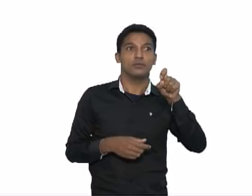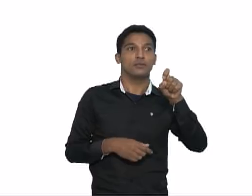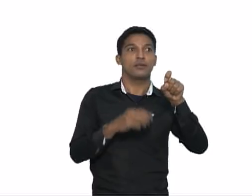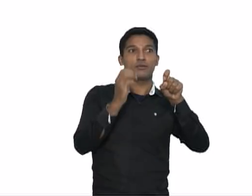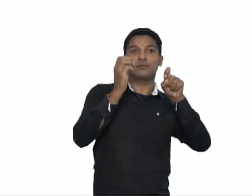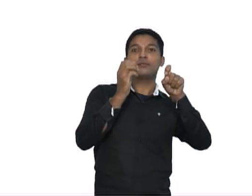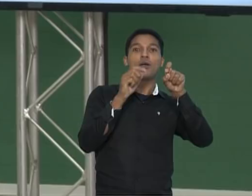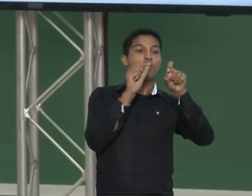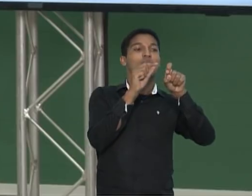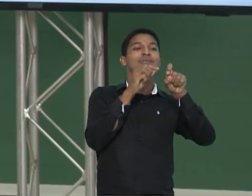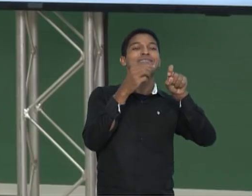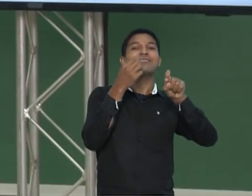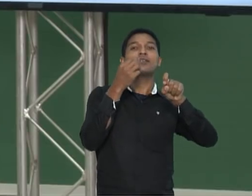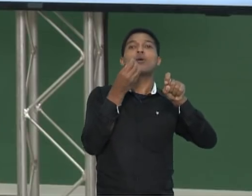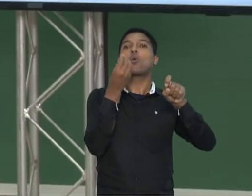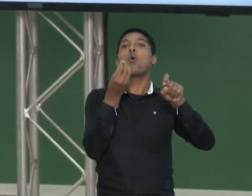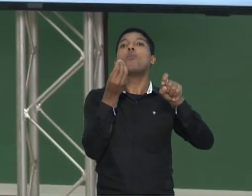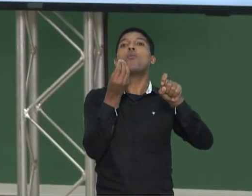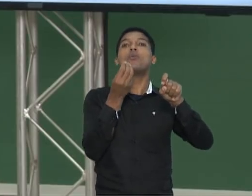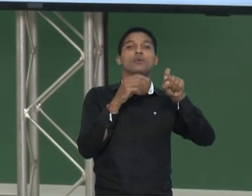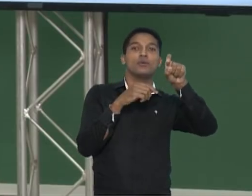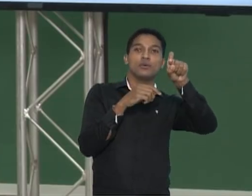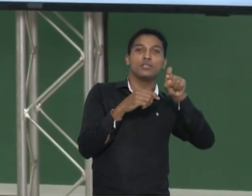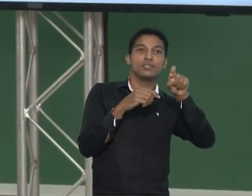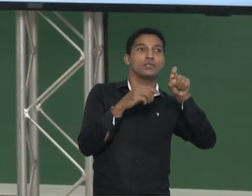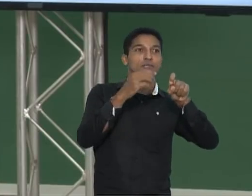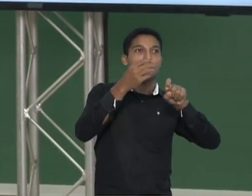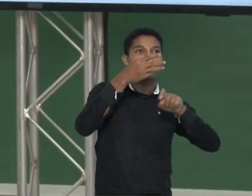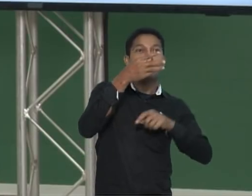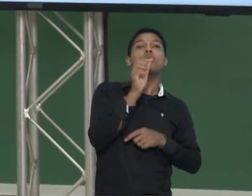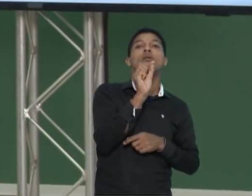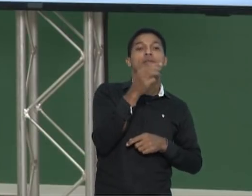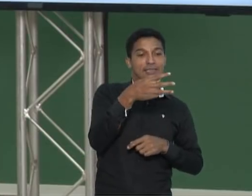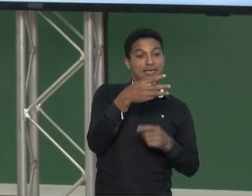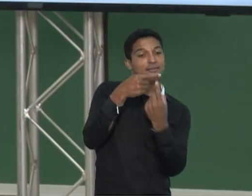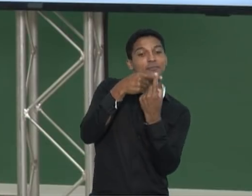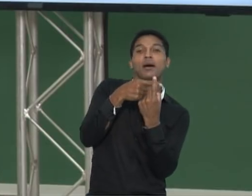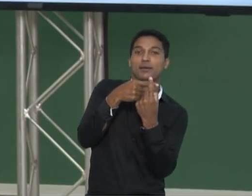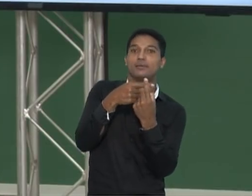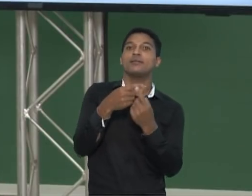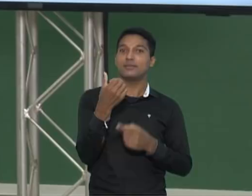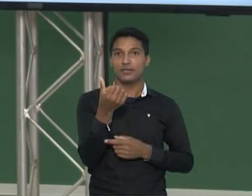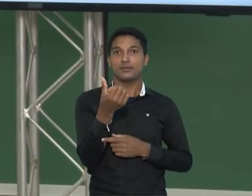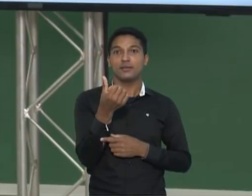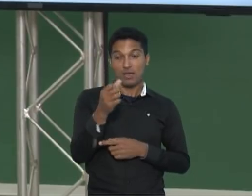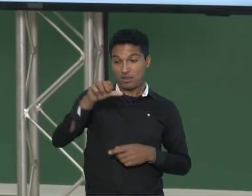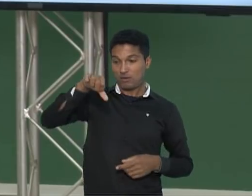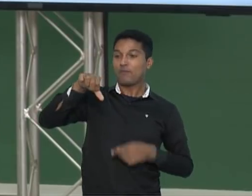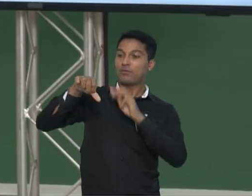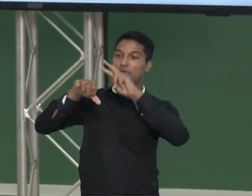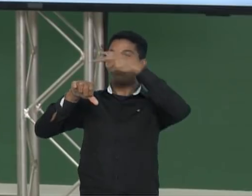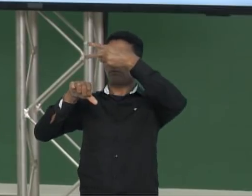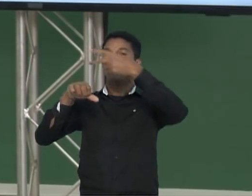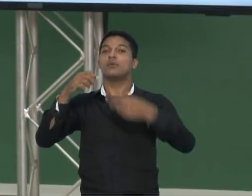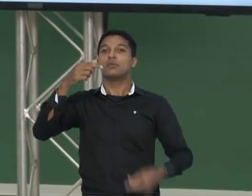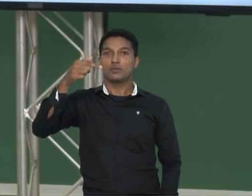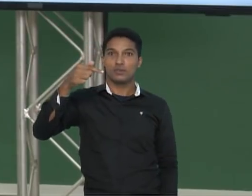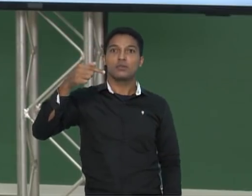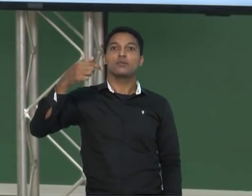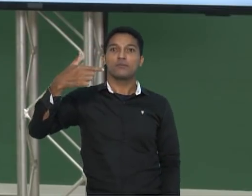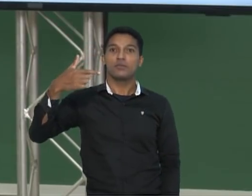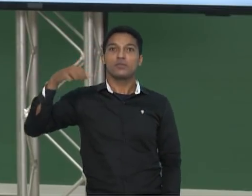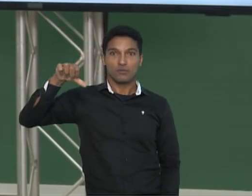3. Então, como é que ficaria? Então, x, 3 mais 6 dá 9, 9 elevado ao cubo dá